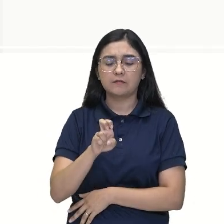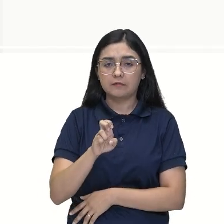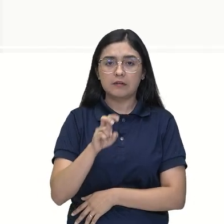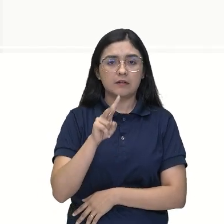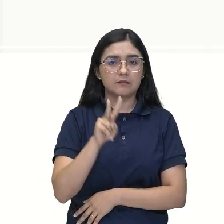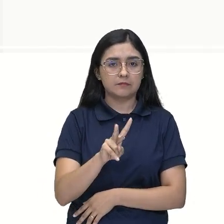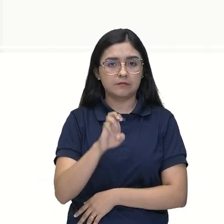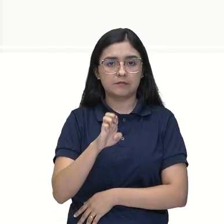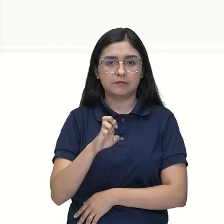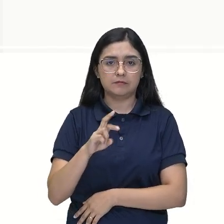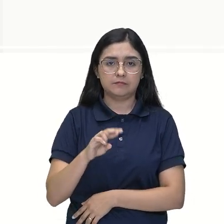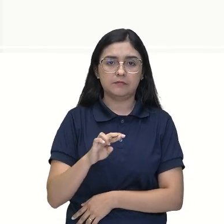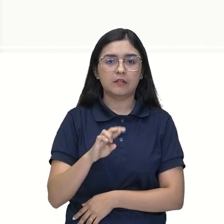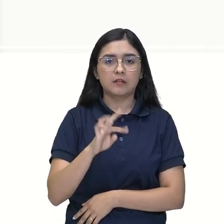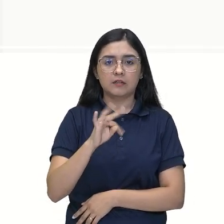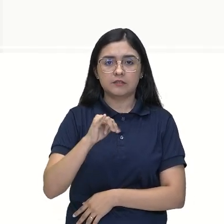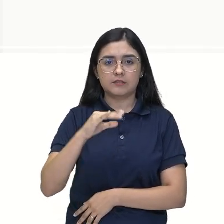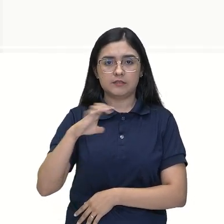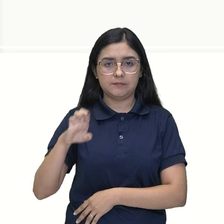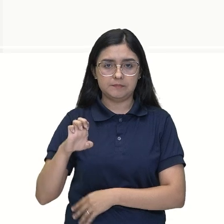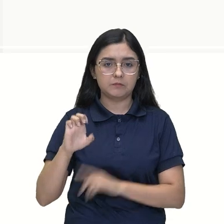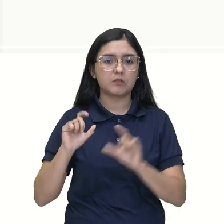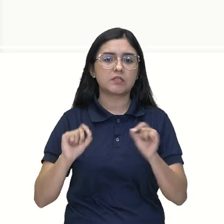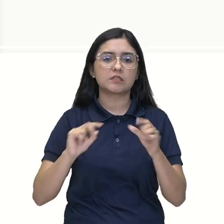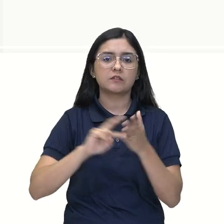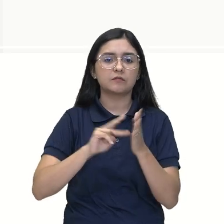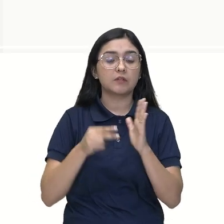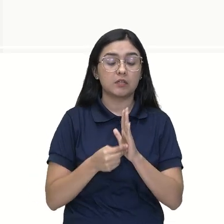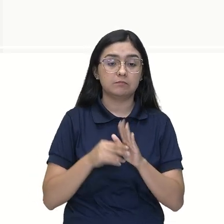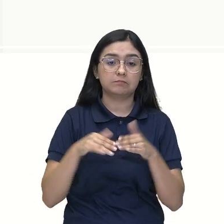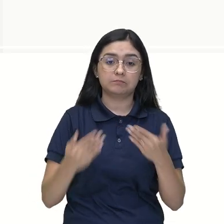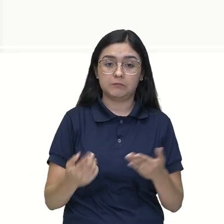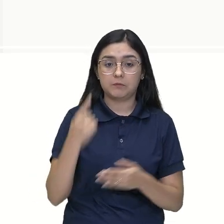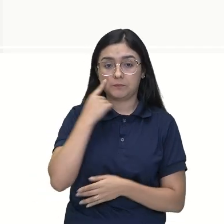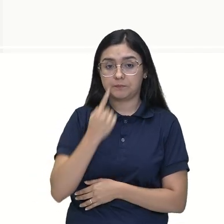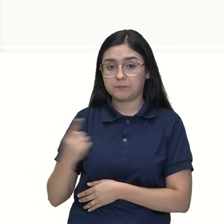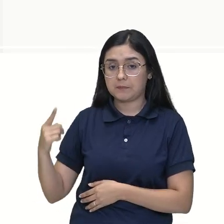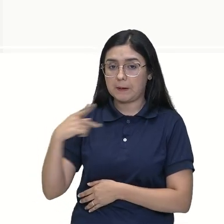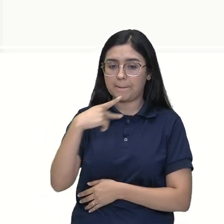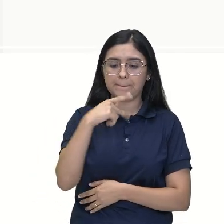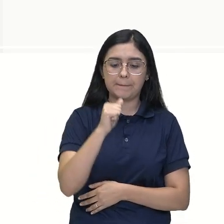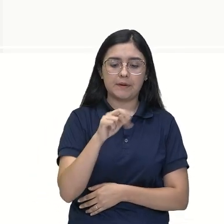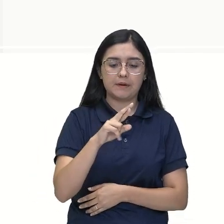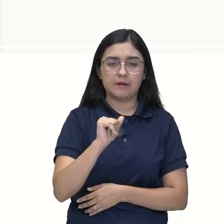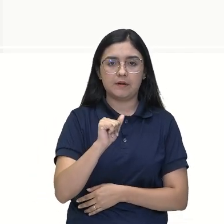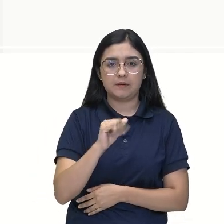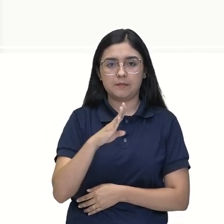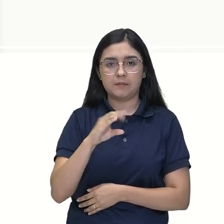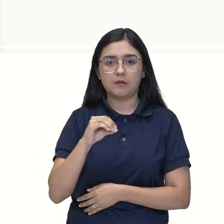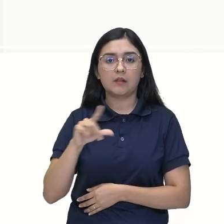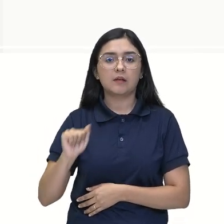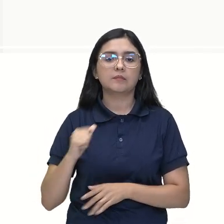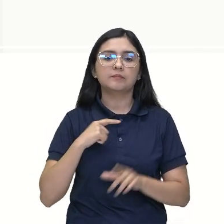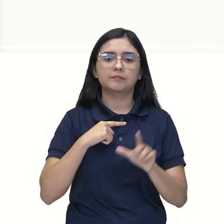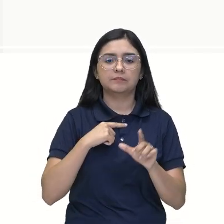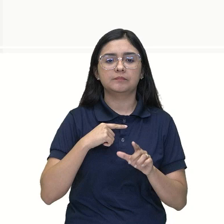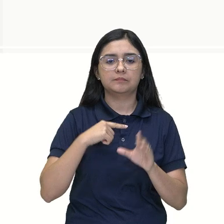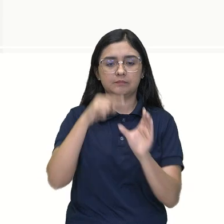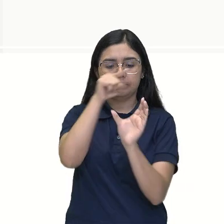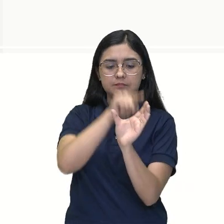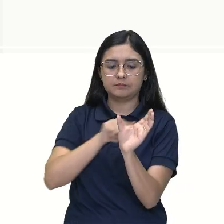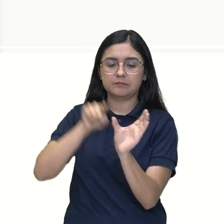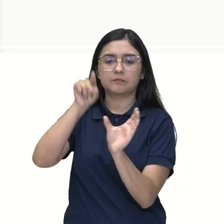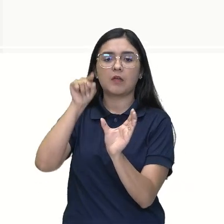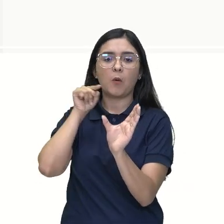a minha parábola, tá? Essa daqui, ó. Aqui é a minha parábola. O vértice que ele se refere é essa daqui, é